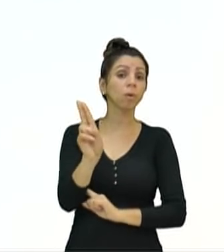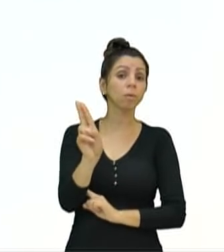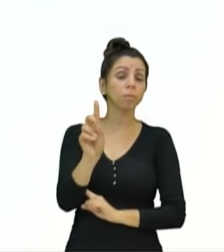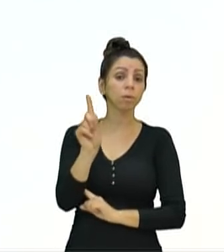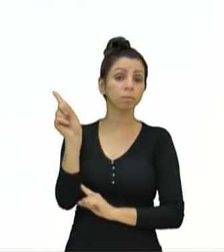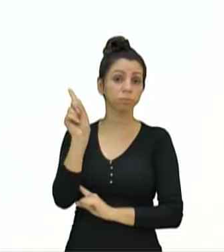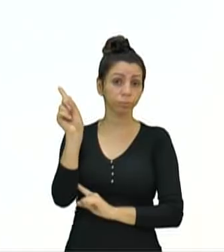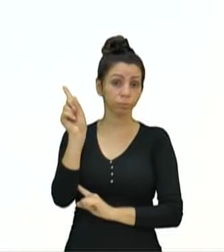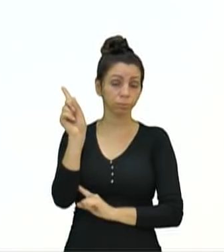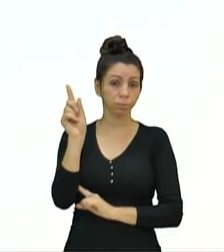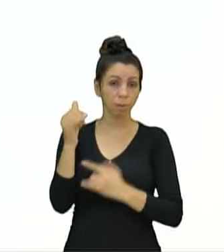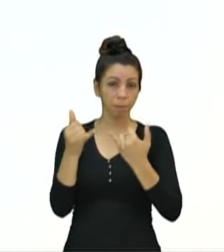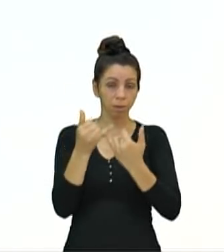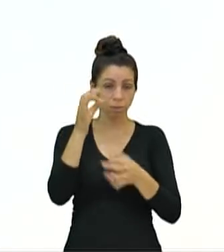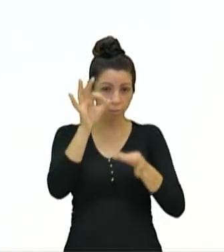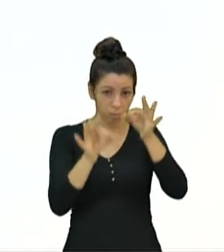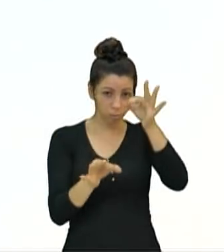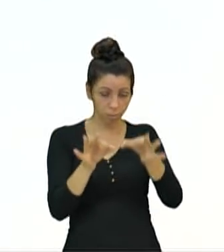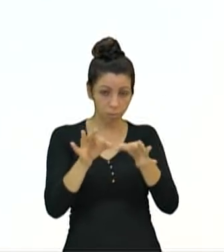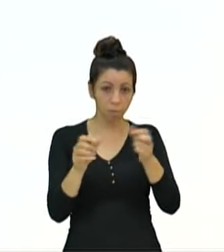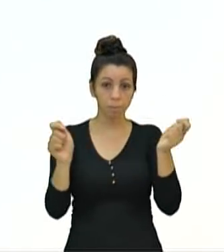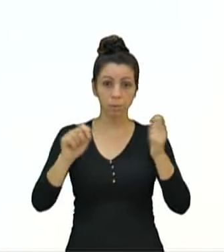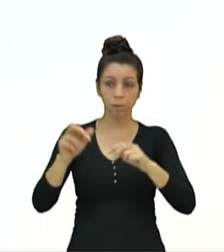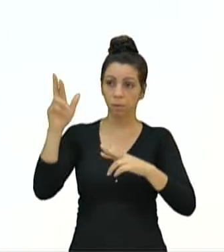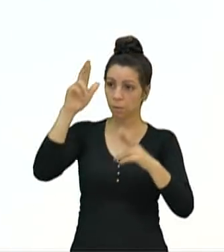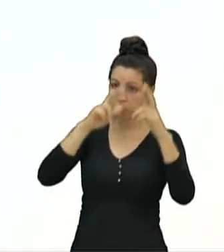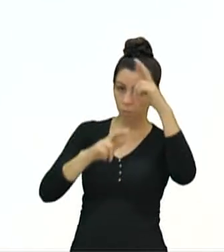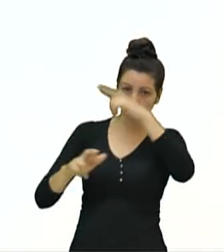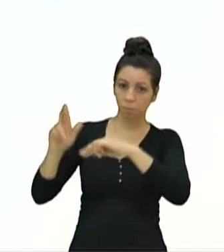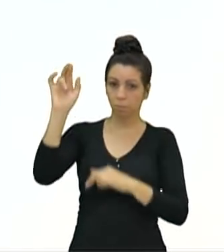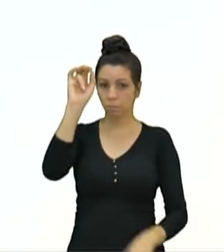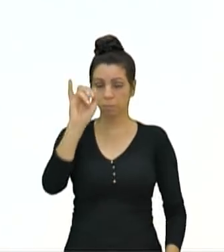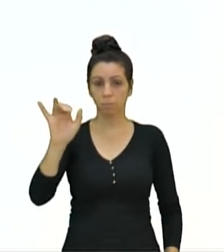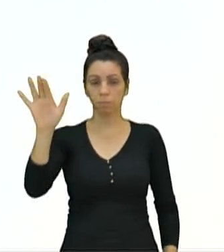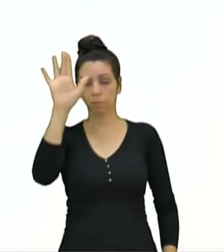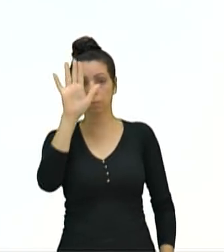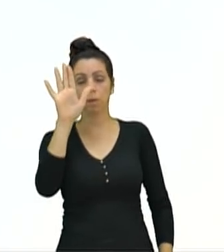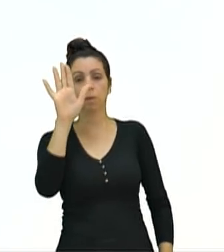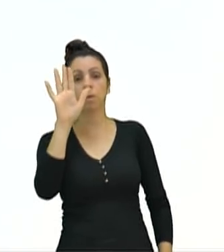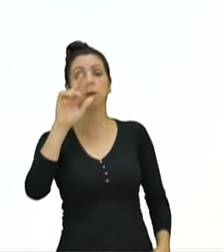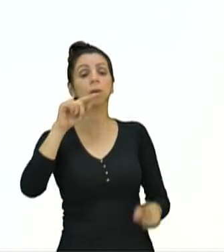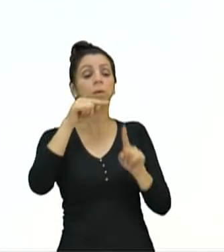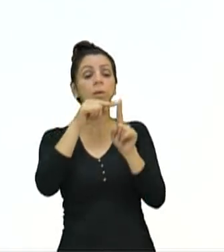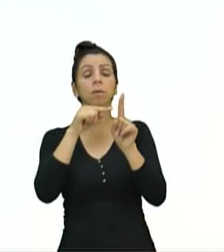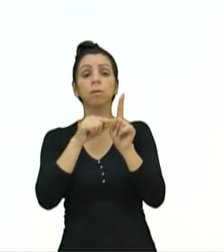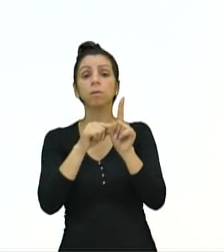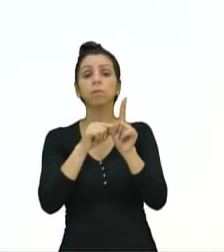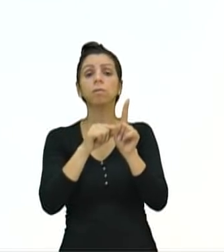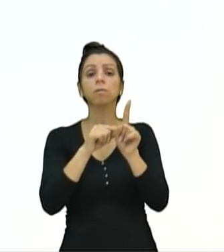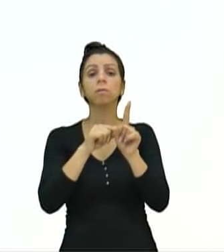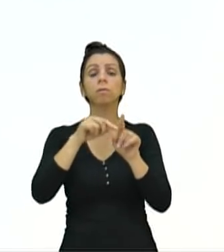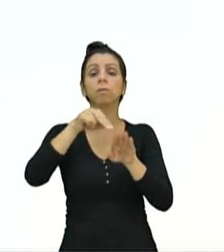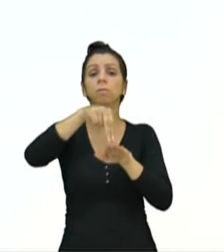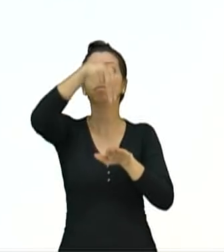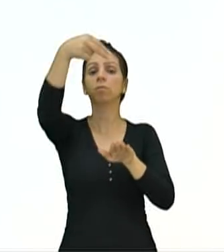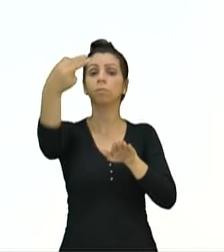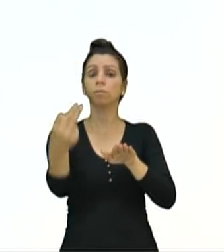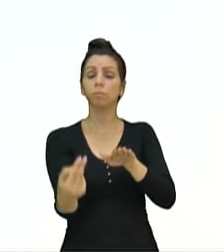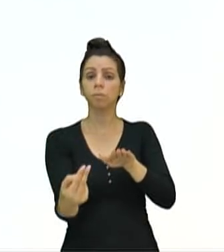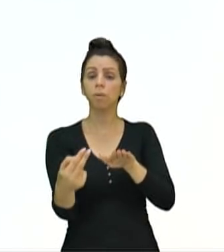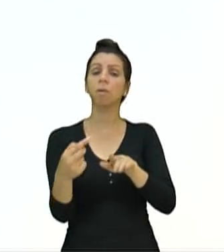daquela saltadora. Você tem que observar a imagem e dizer que tipo de salto que ela está fazendo. Se é um